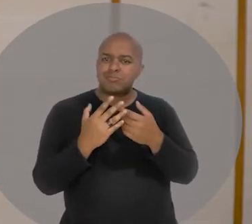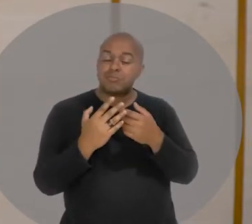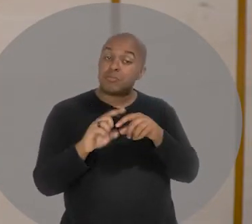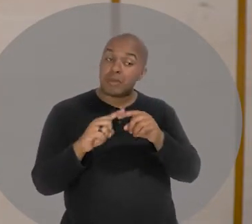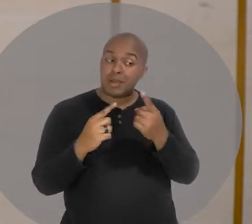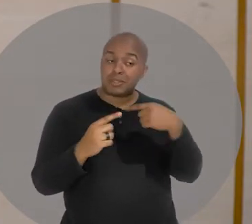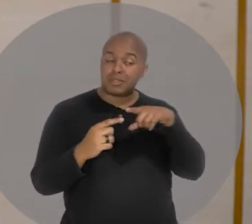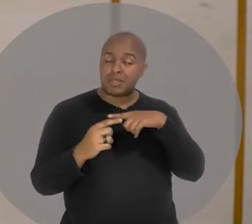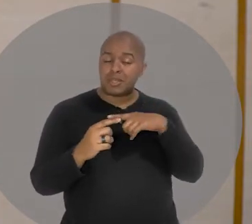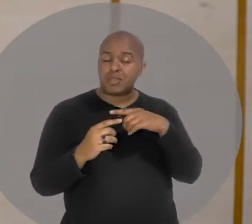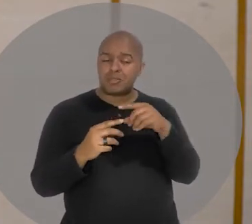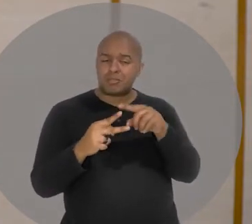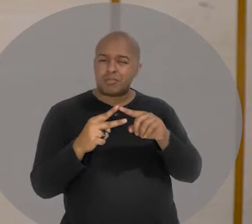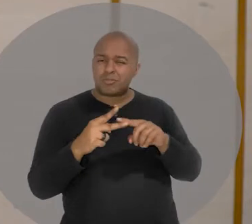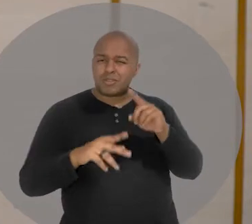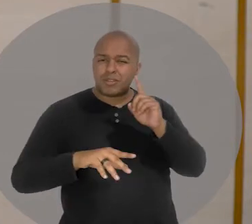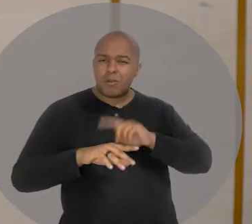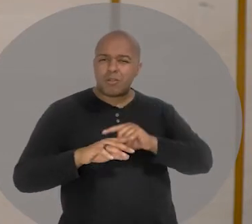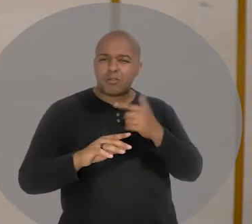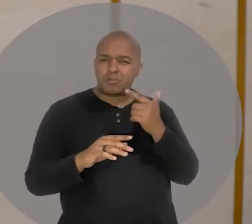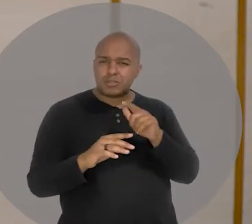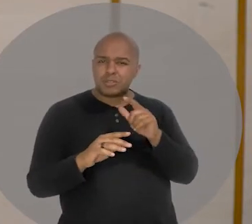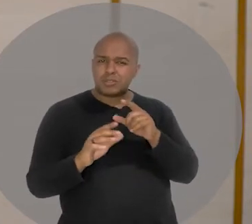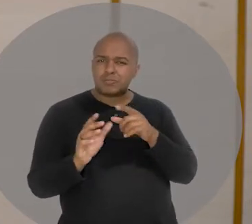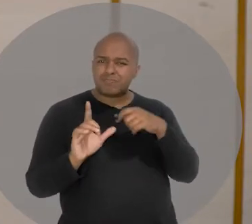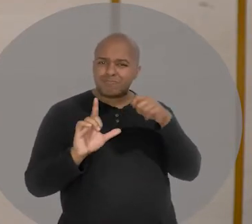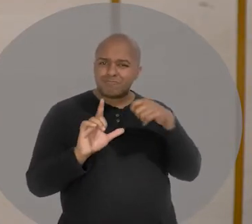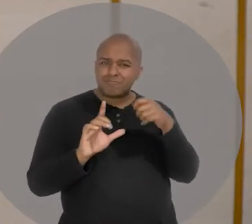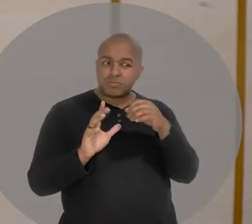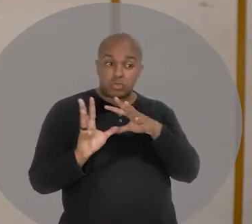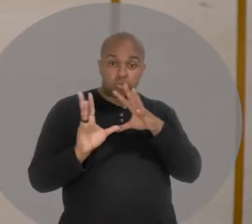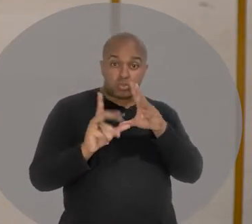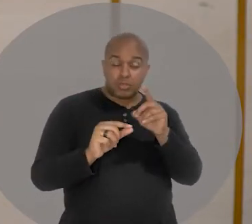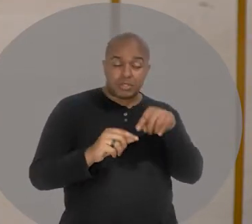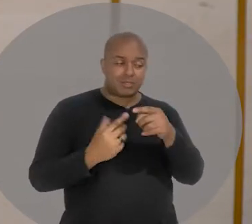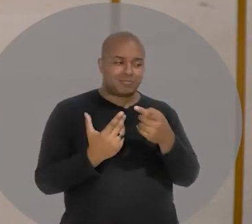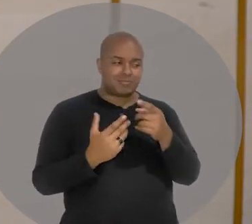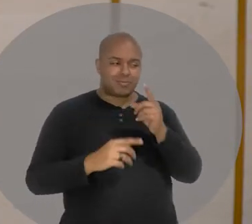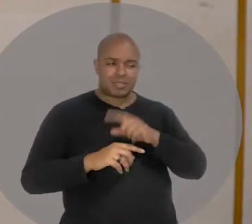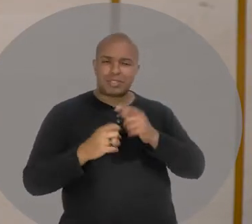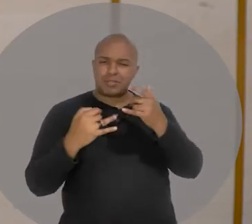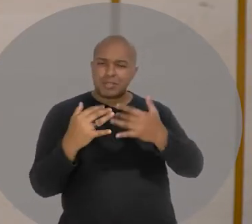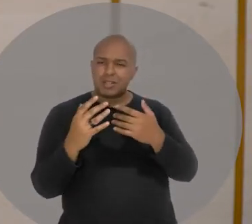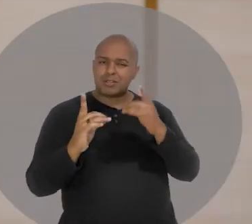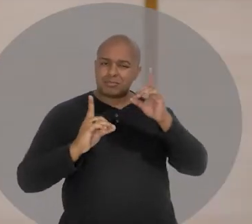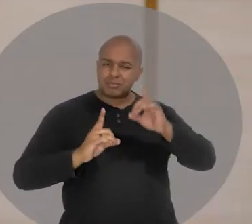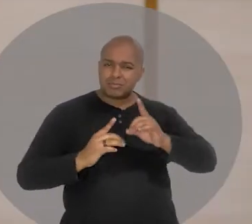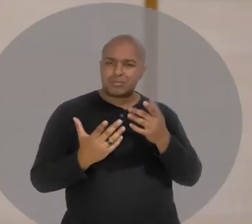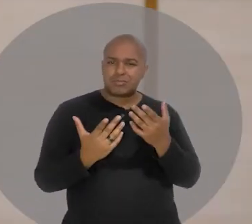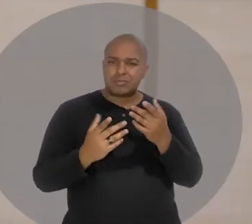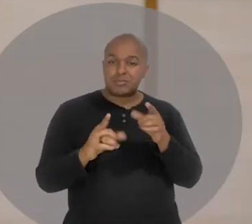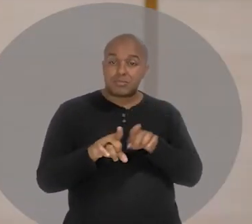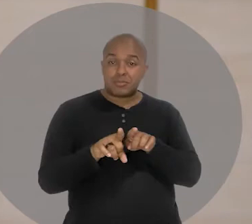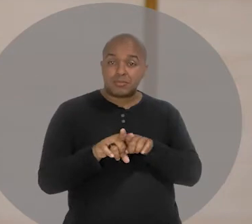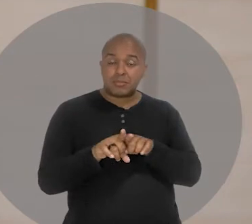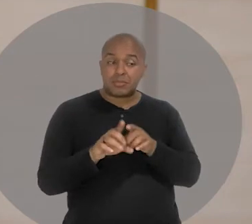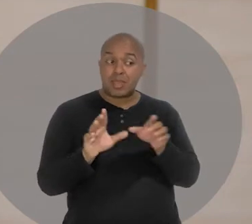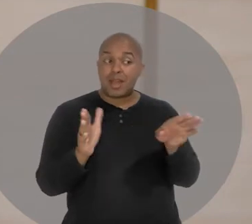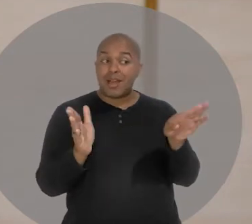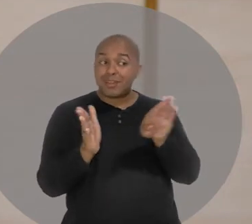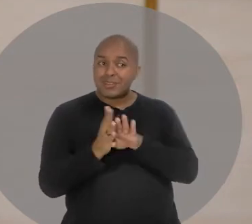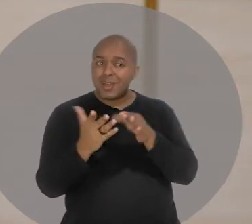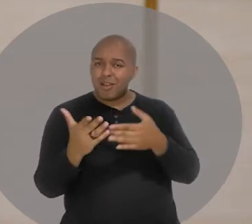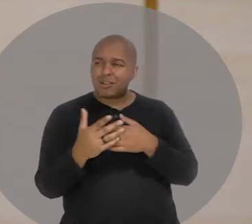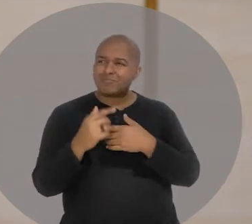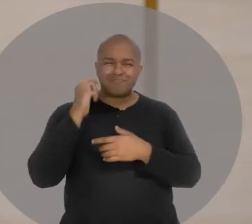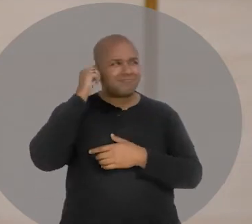teve 2 momentos durante a graduação inteira em que falamos sobre deficiência. Até agora, foram